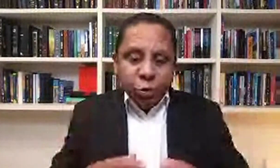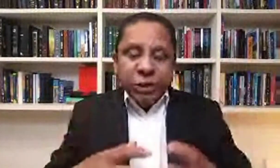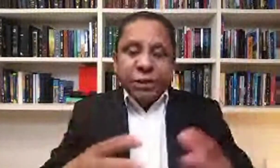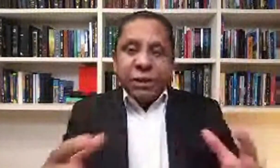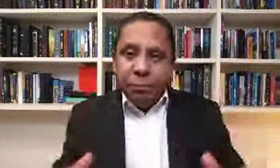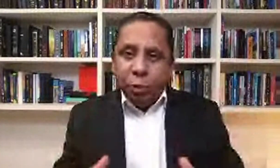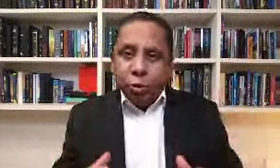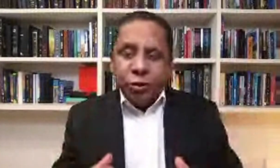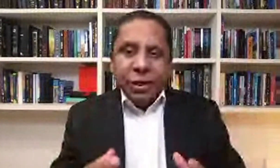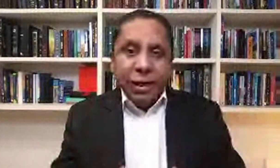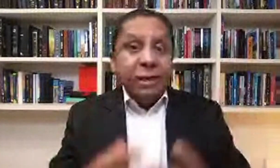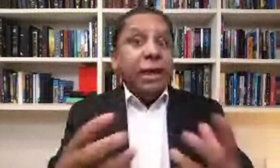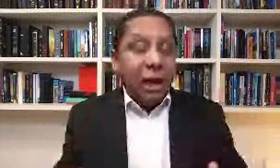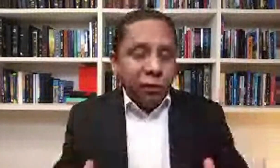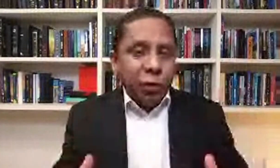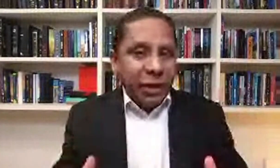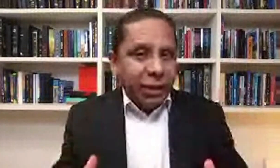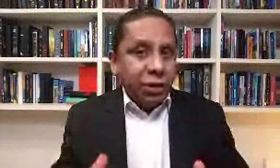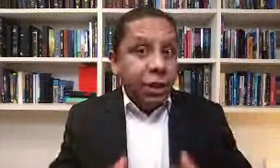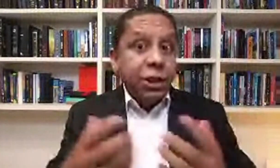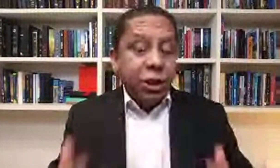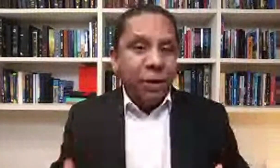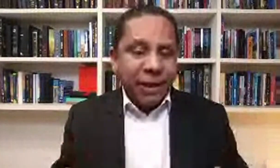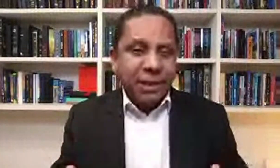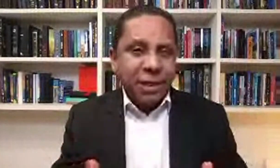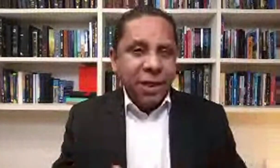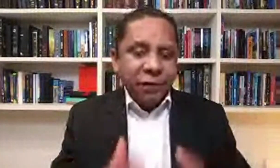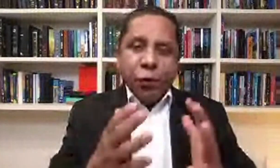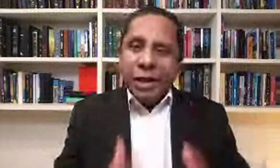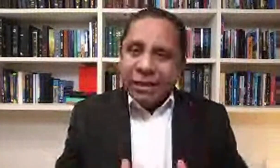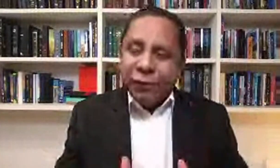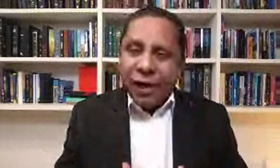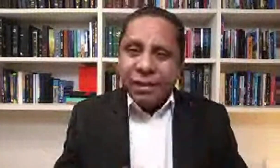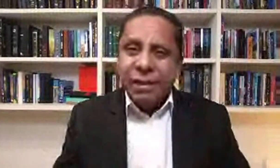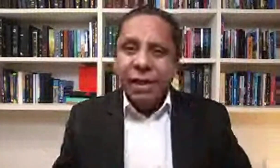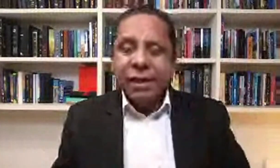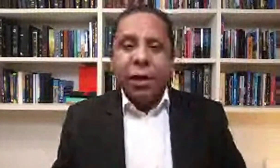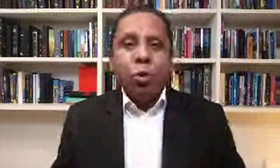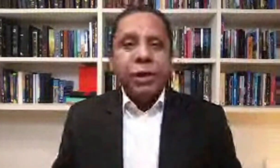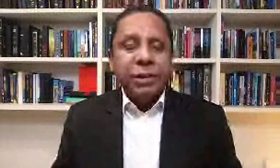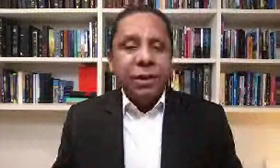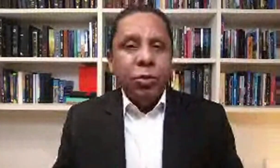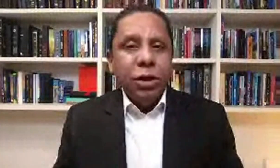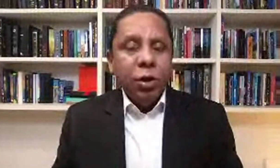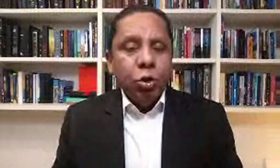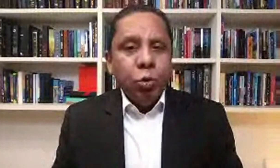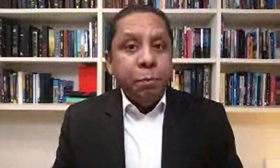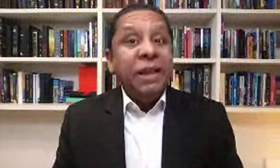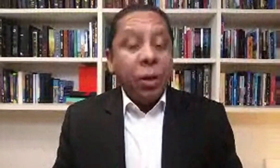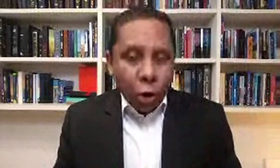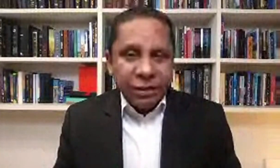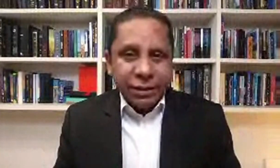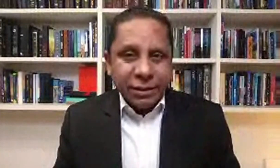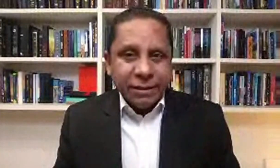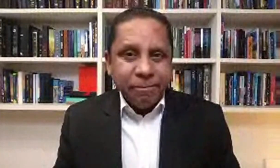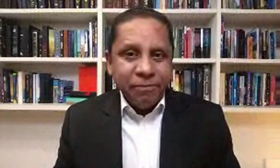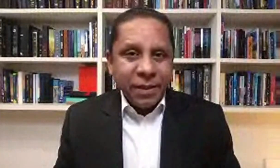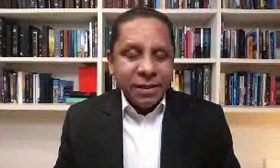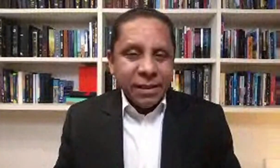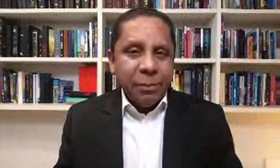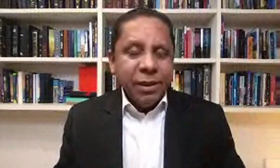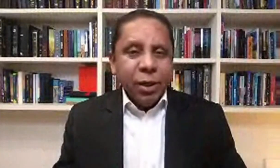em que os discípulos lideravam a igreja, dirigiam a igreja, foi nessa fase que aconteceu o